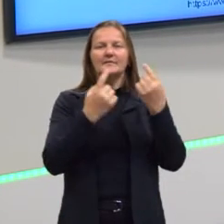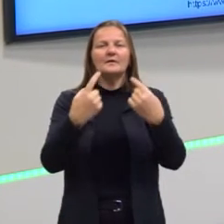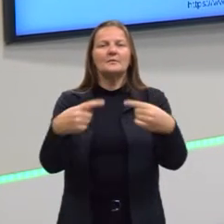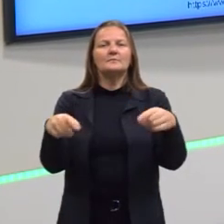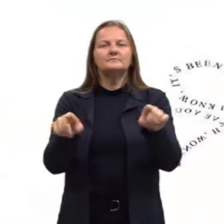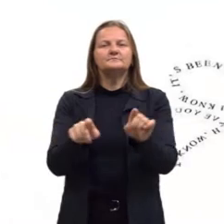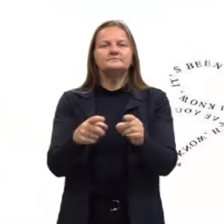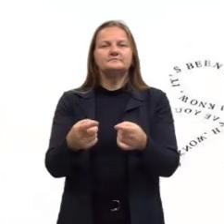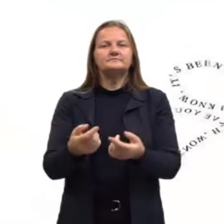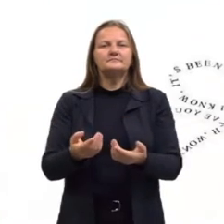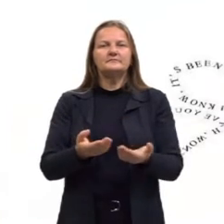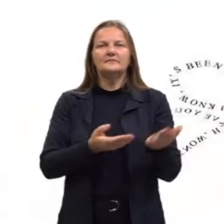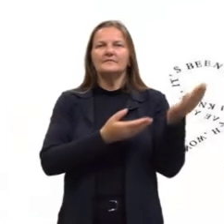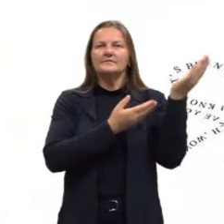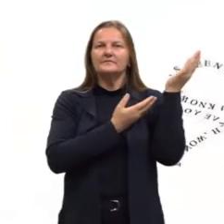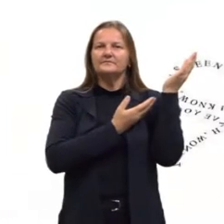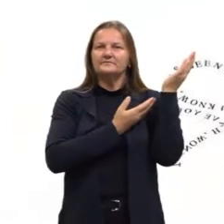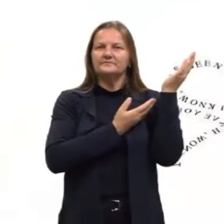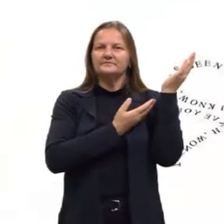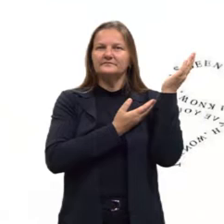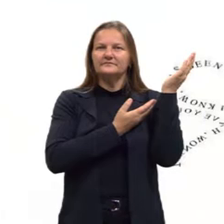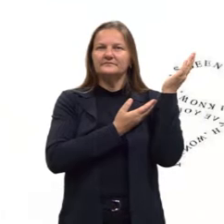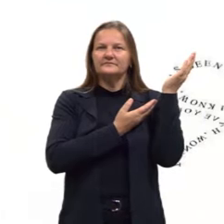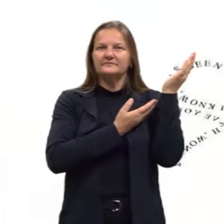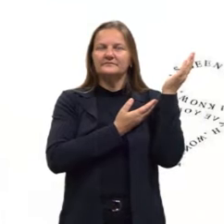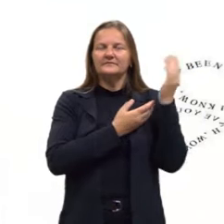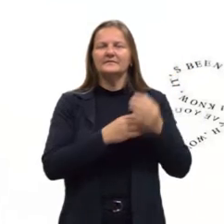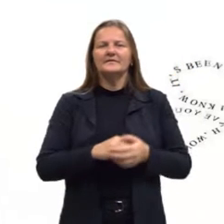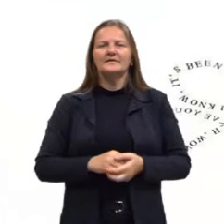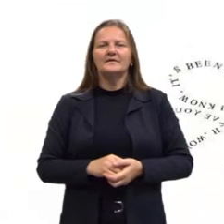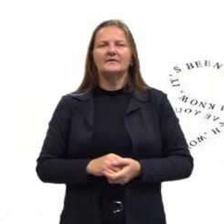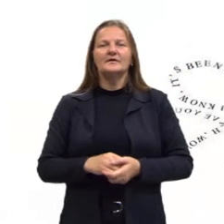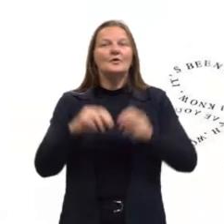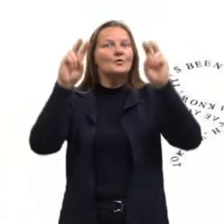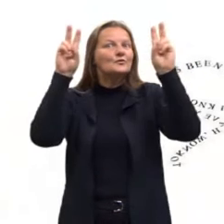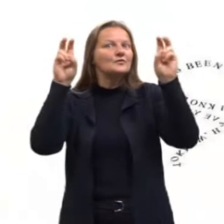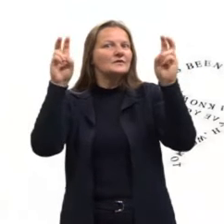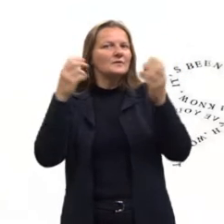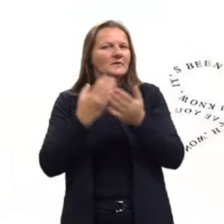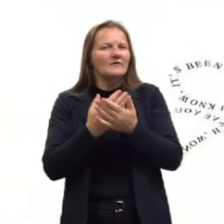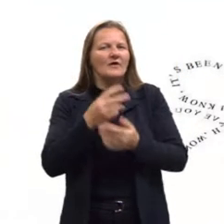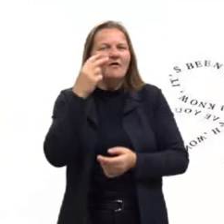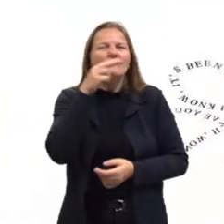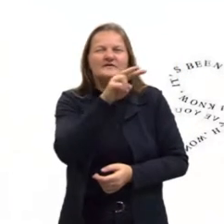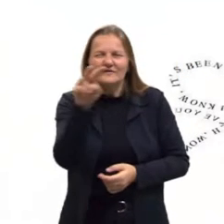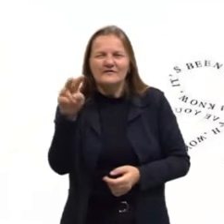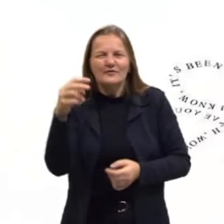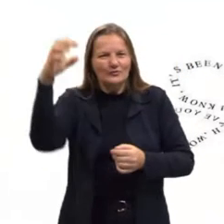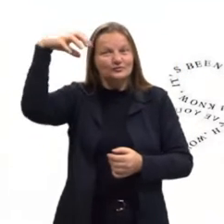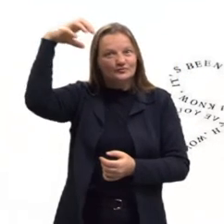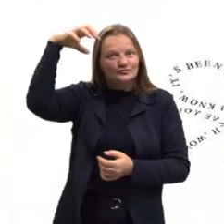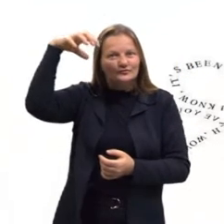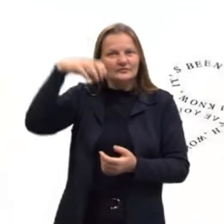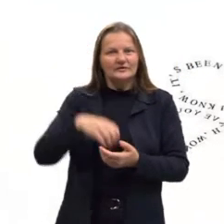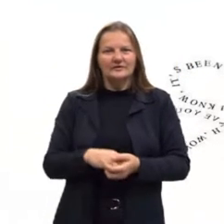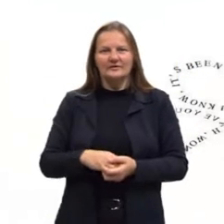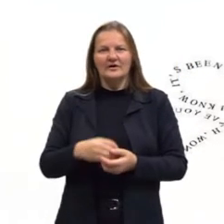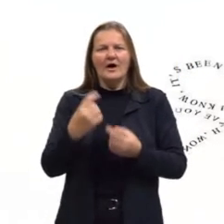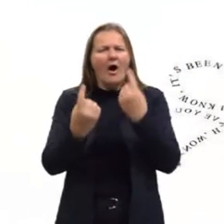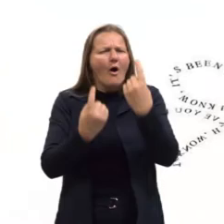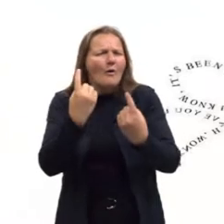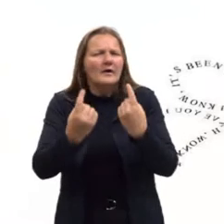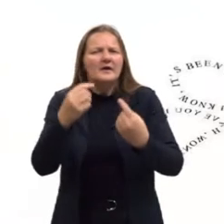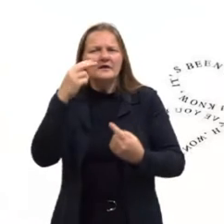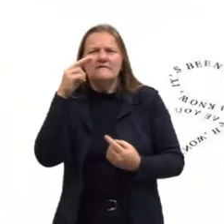diz assim ai uma nol Have You Ever Seen The Rain eu sou o nosso tema Vocês já viram a chuva Alguém já